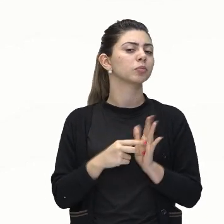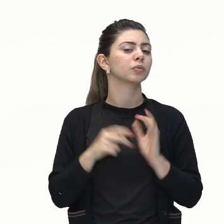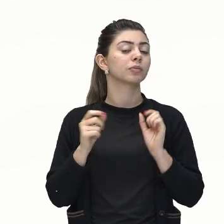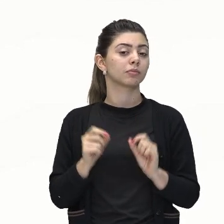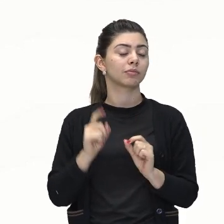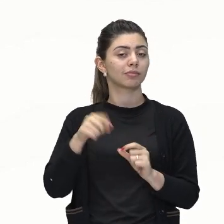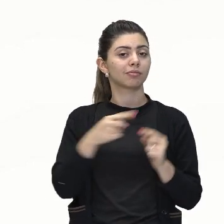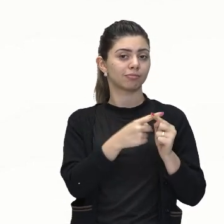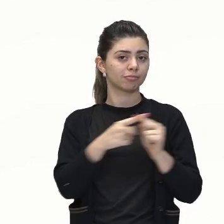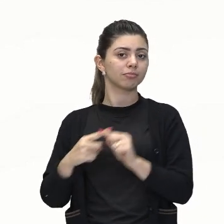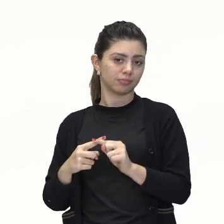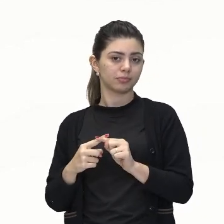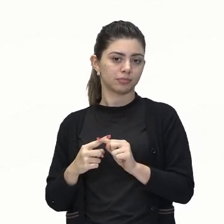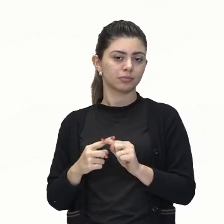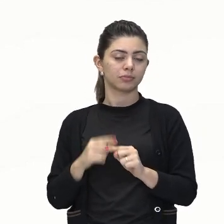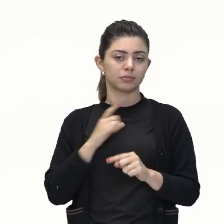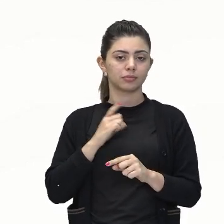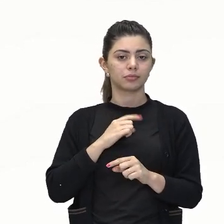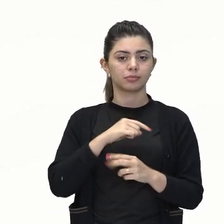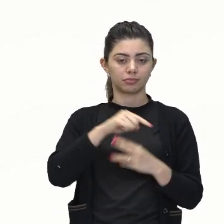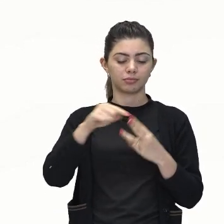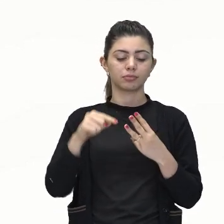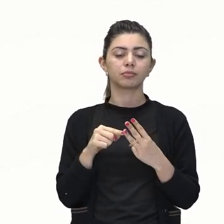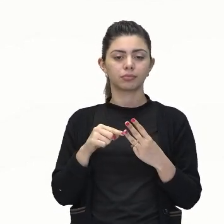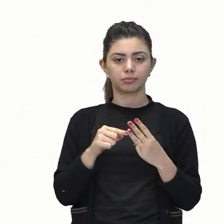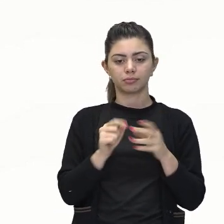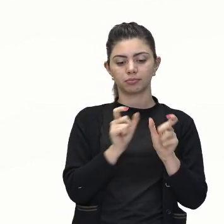uma multiplicação de 3 fatores.